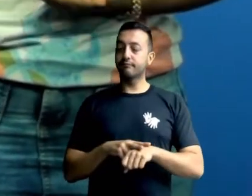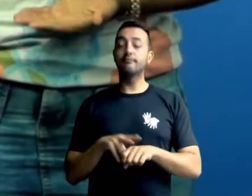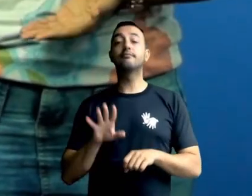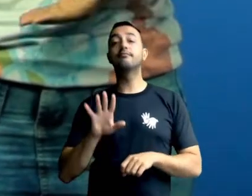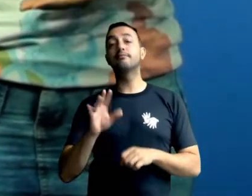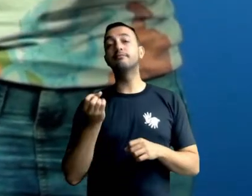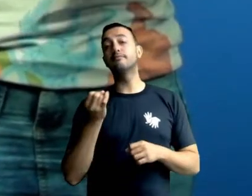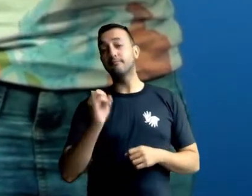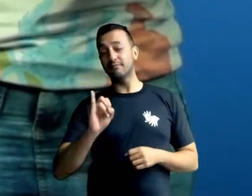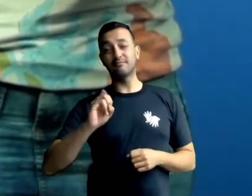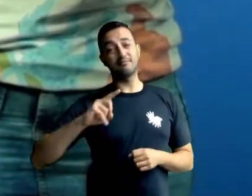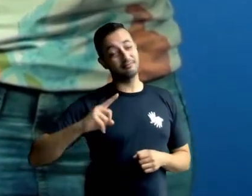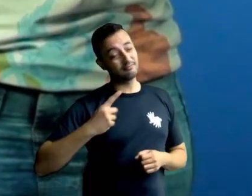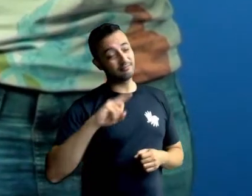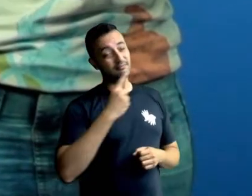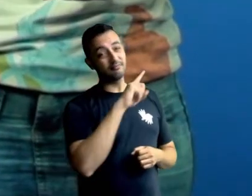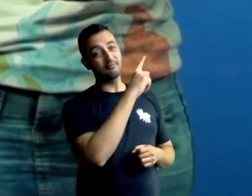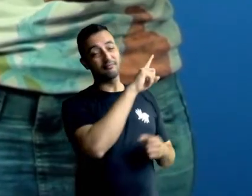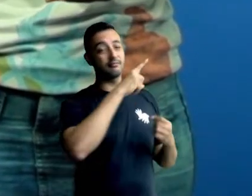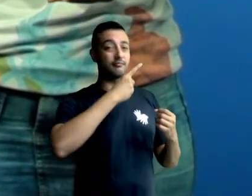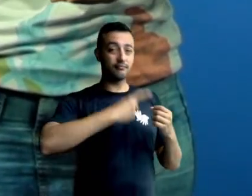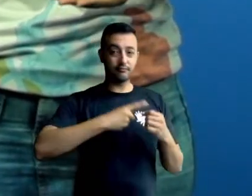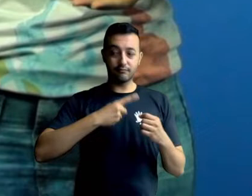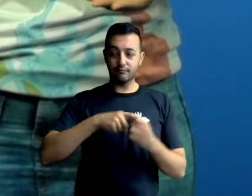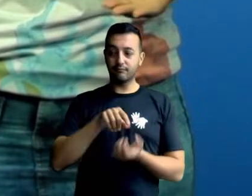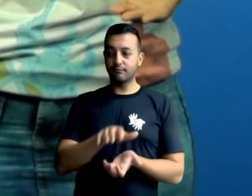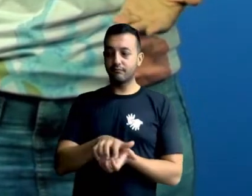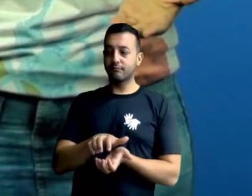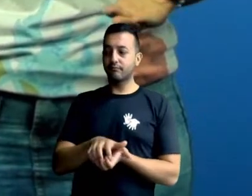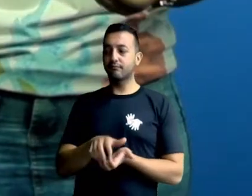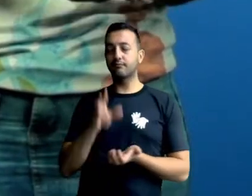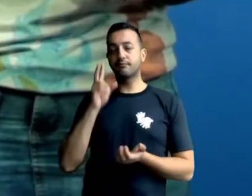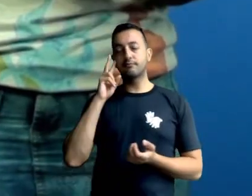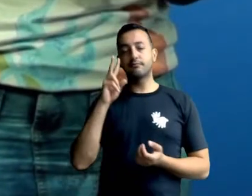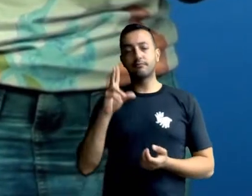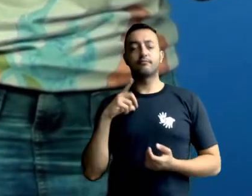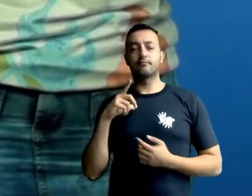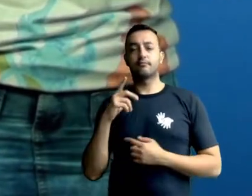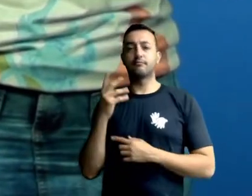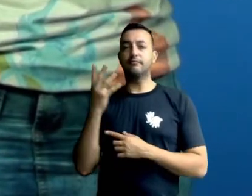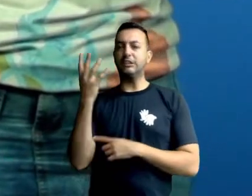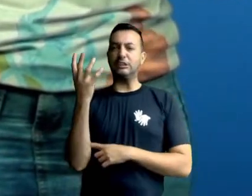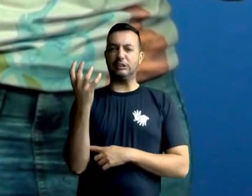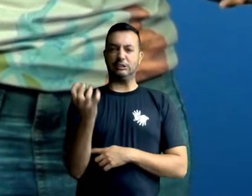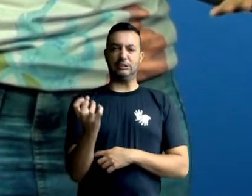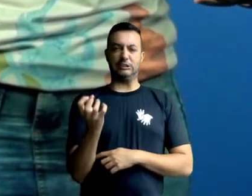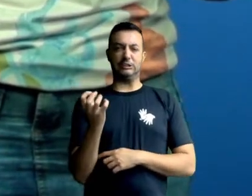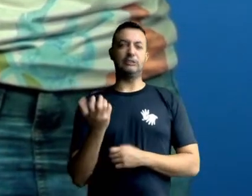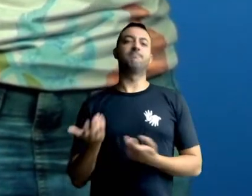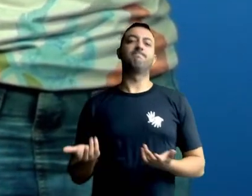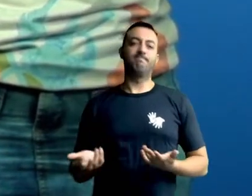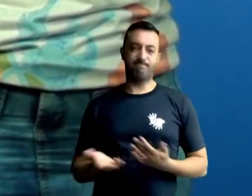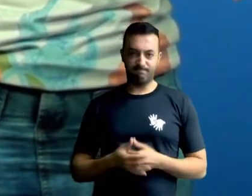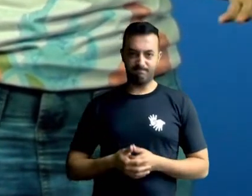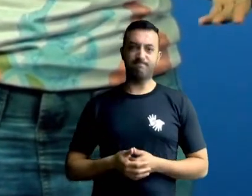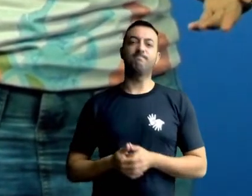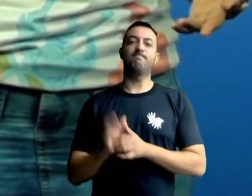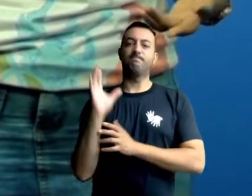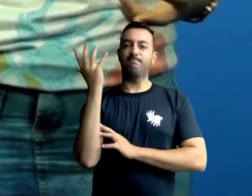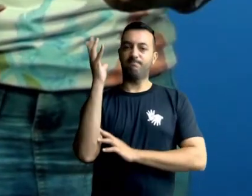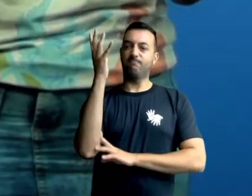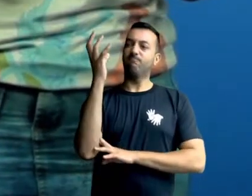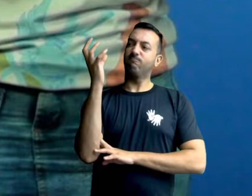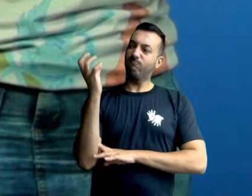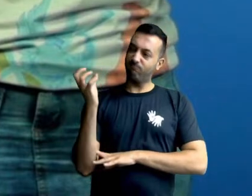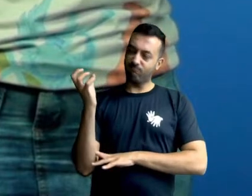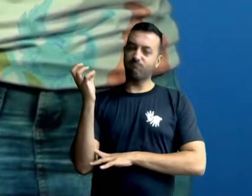se você for viajar mais para dentro, para o interior do estado de Pernambuco, você vai encontrar uma vegetação mais seca, mais